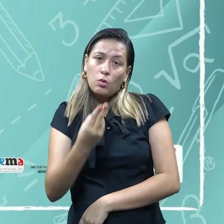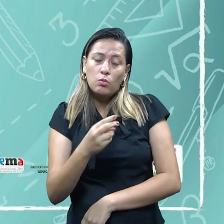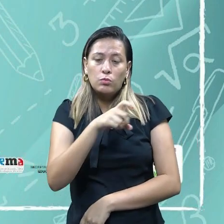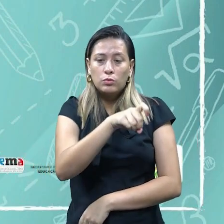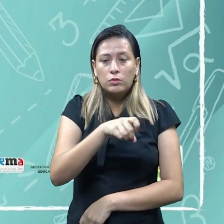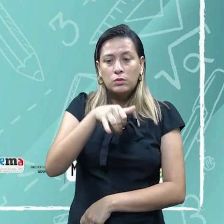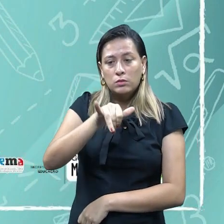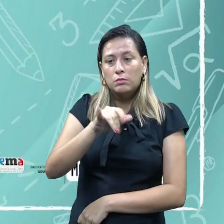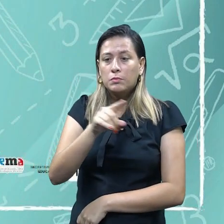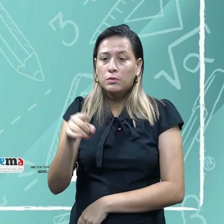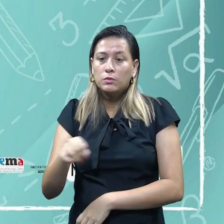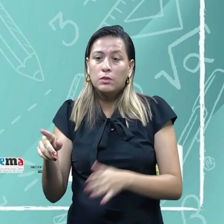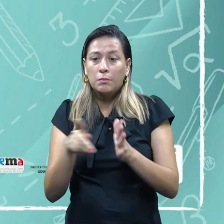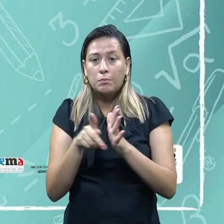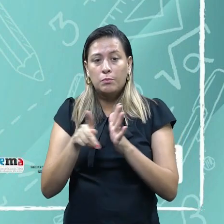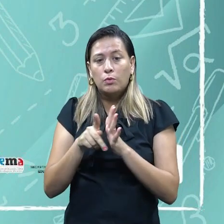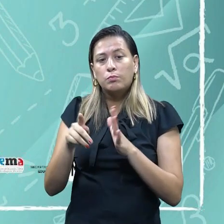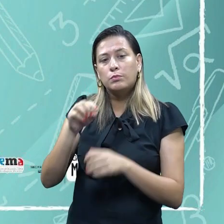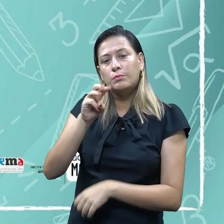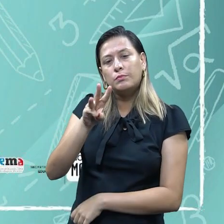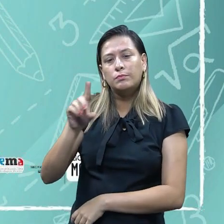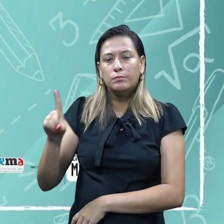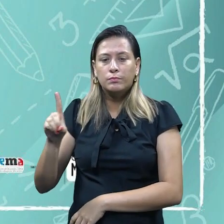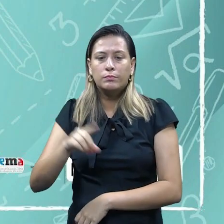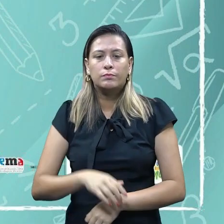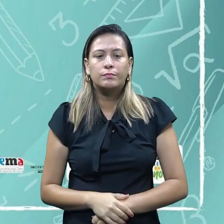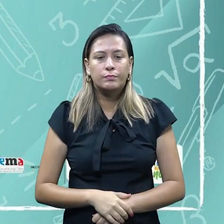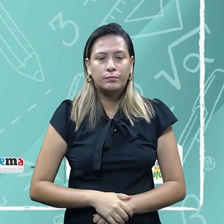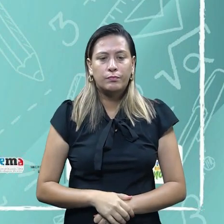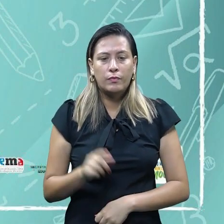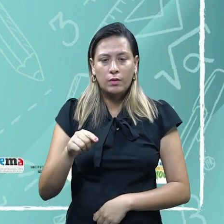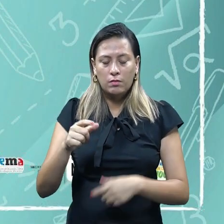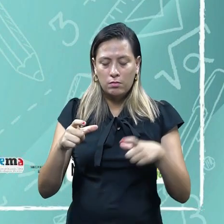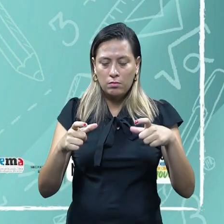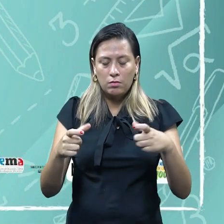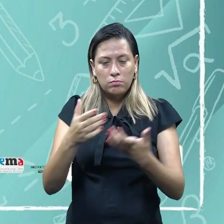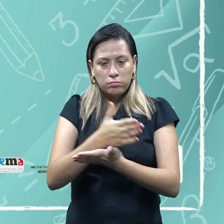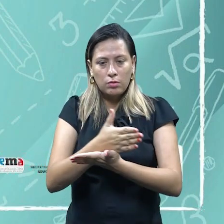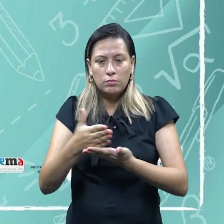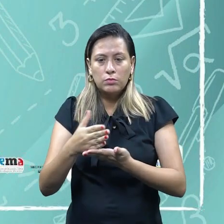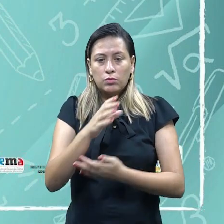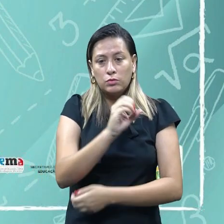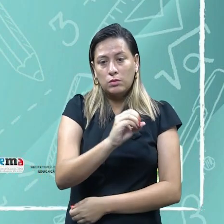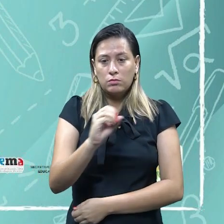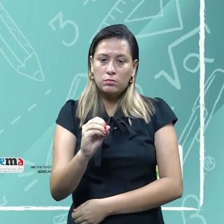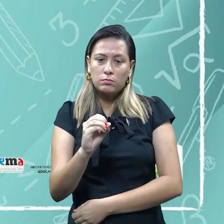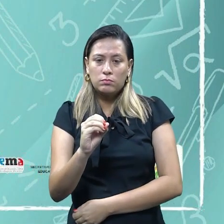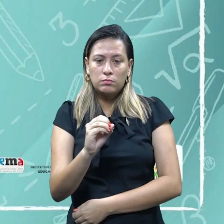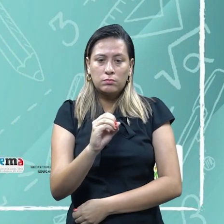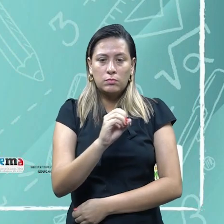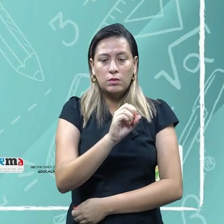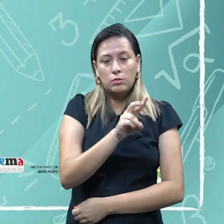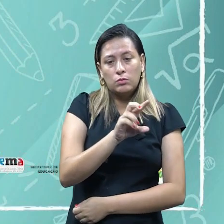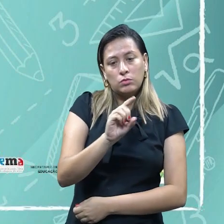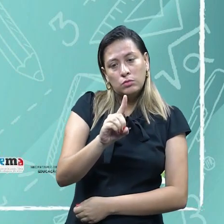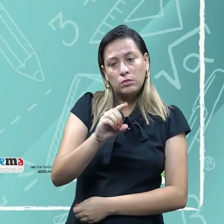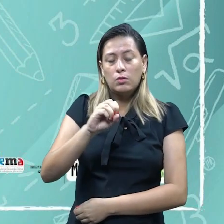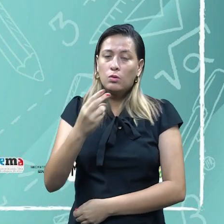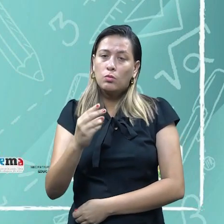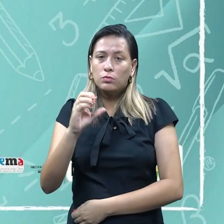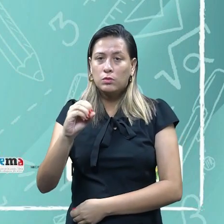ou XYZ para 3D, tendo como origem o ponto 00 para 2D